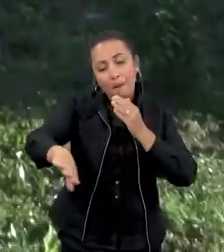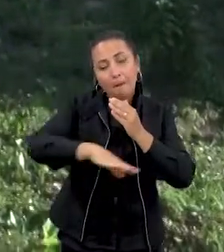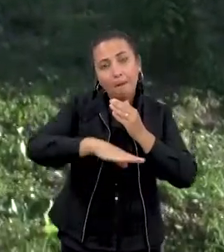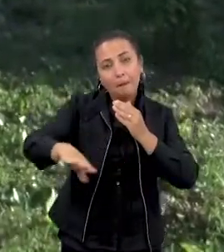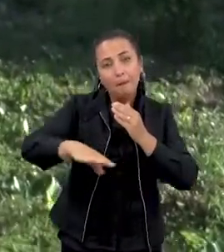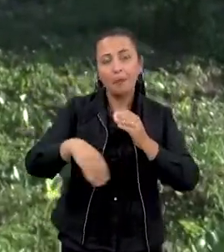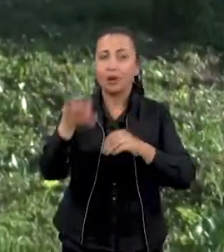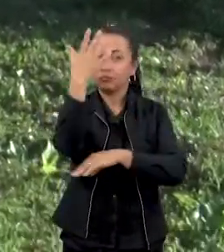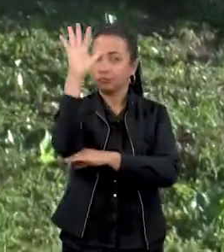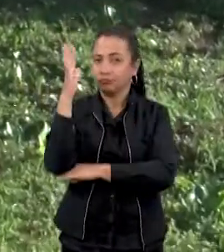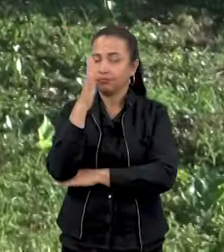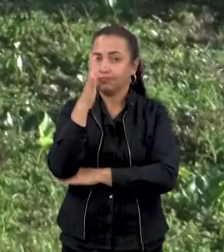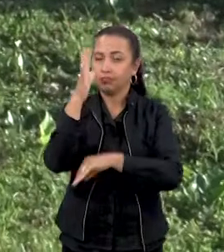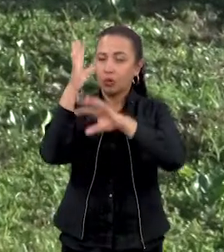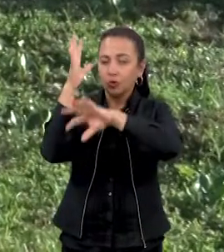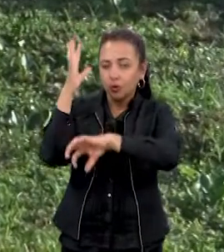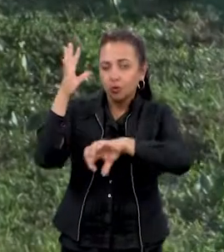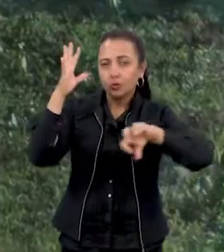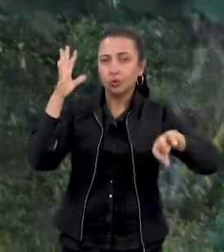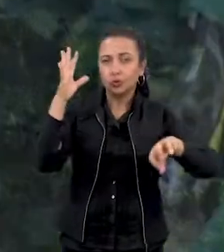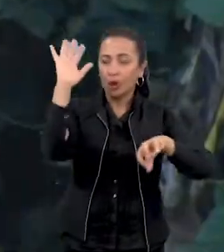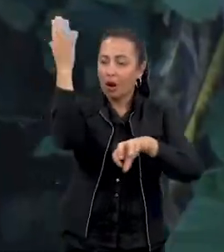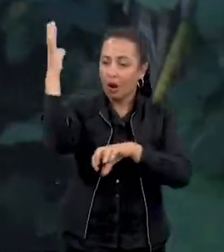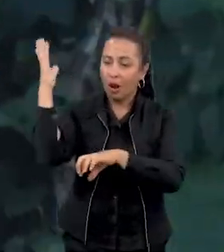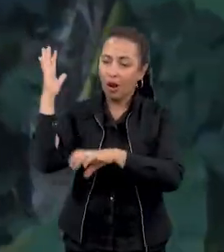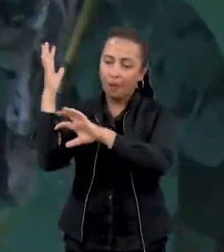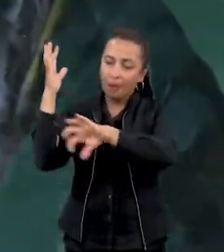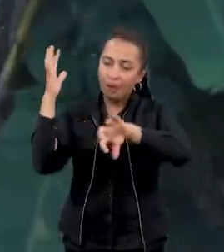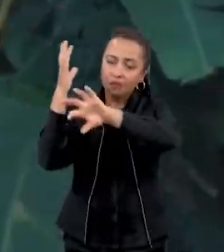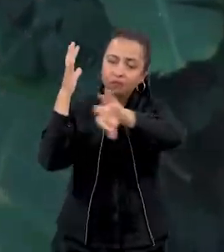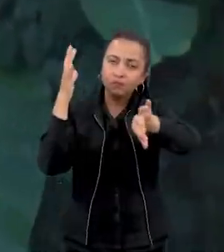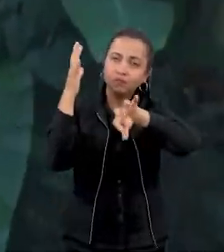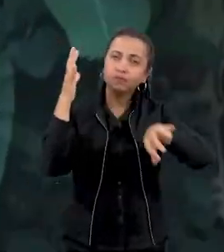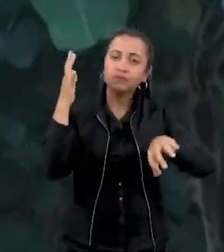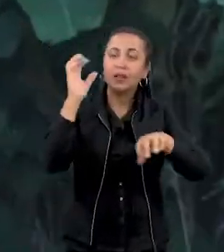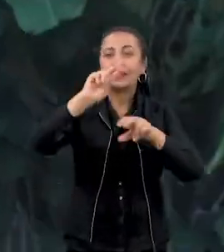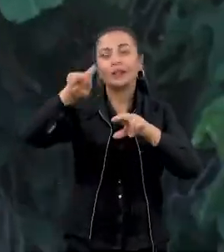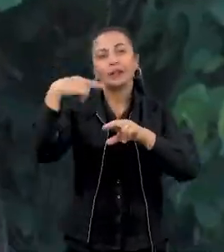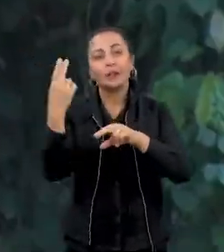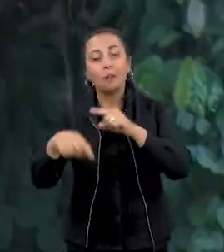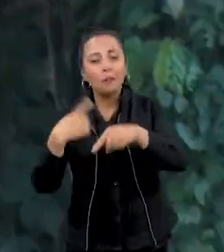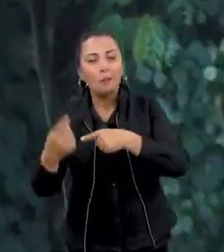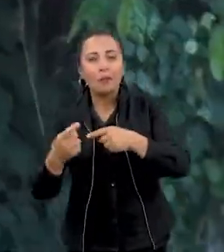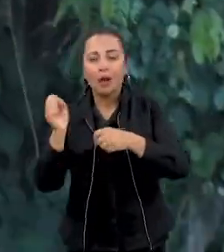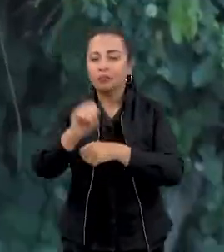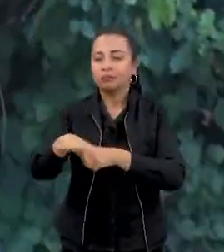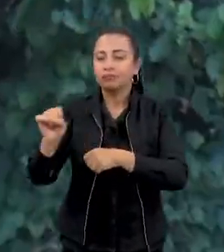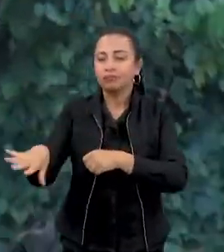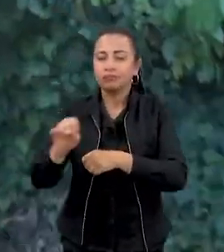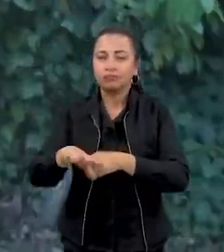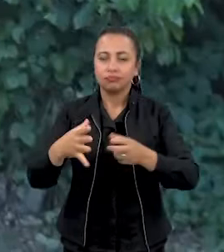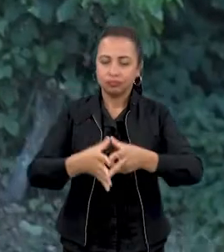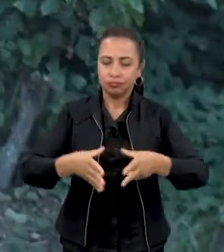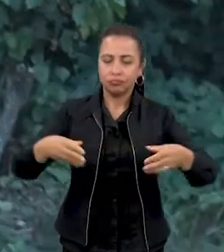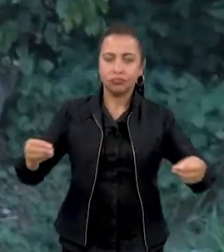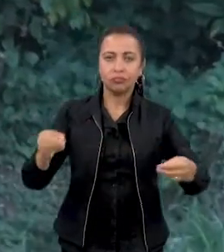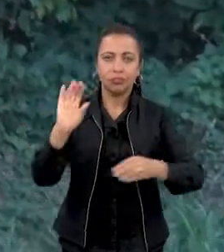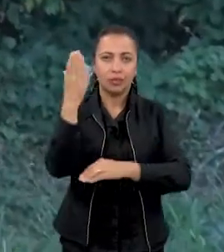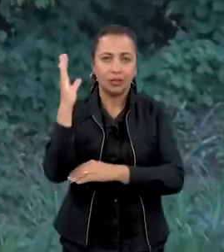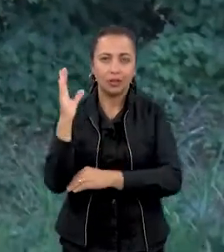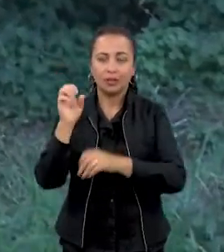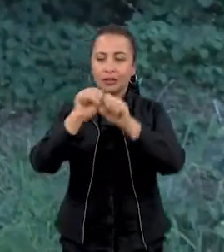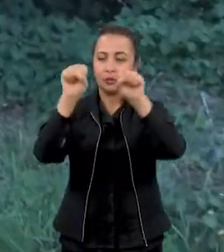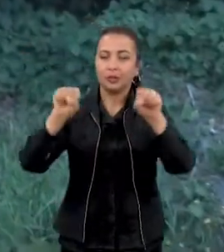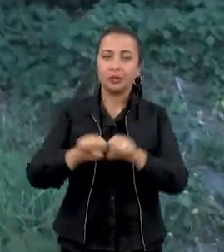mata. Se tira o subbosque na mata, ou seja, ralear a mata, e dentro dela a gente planta o